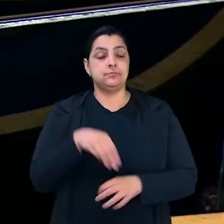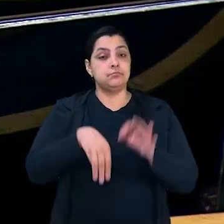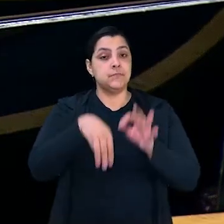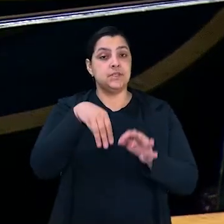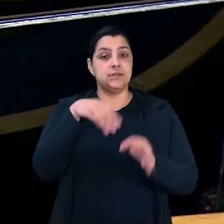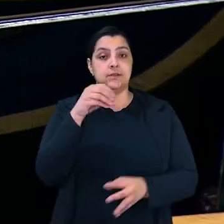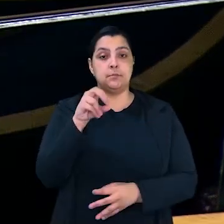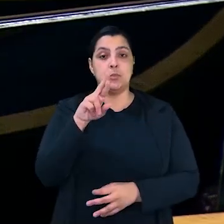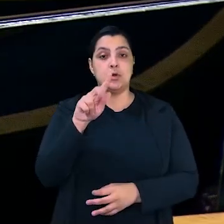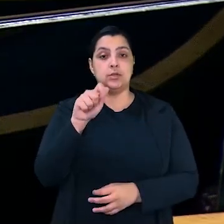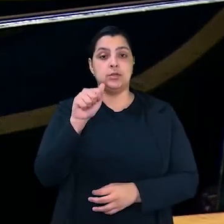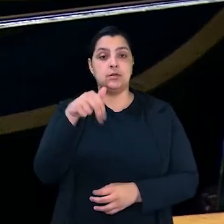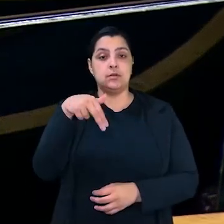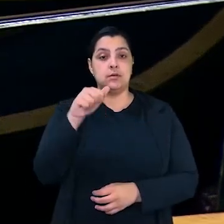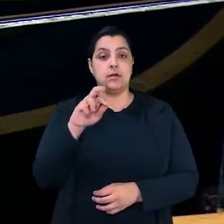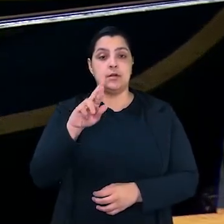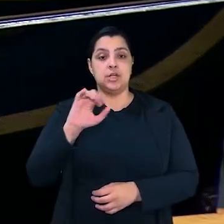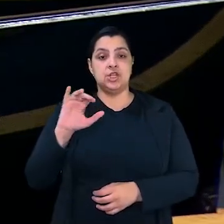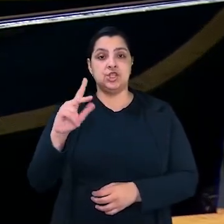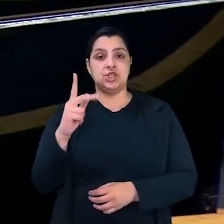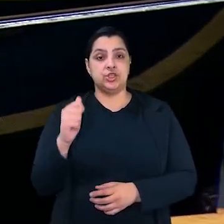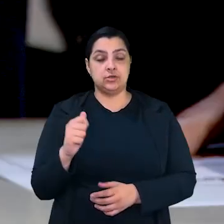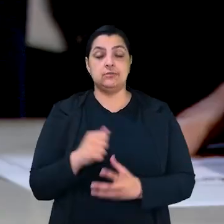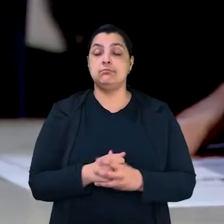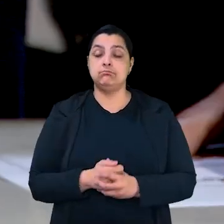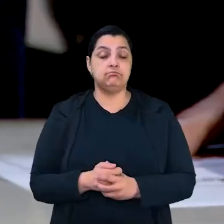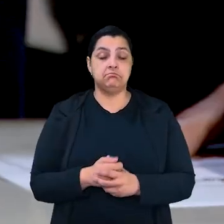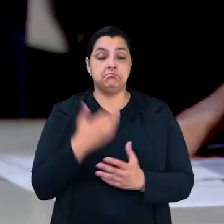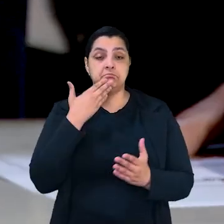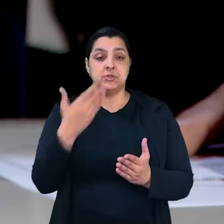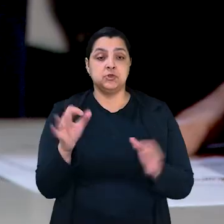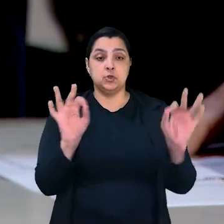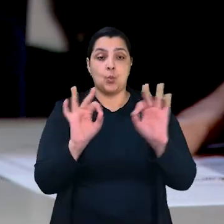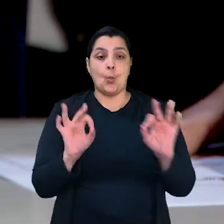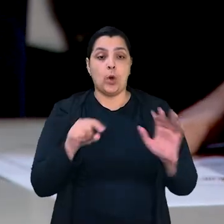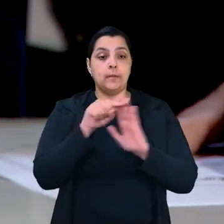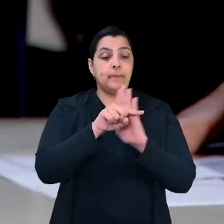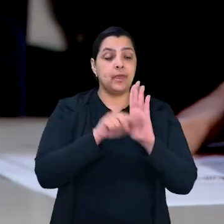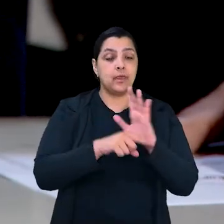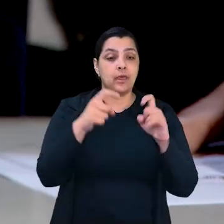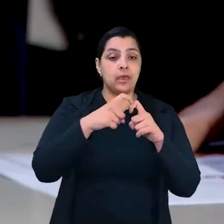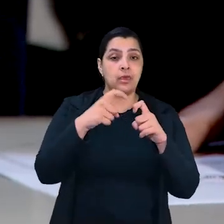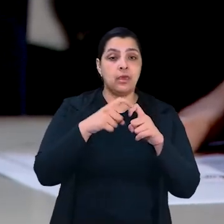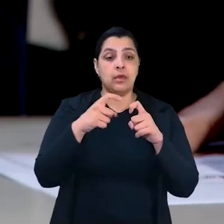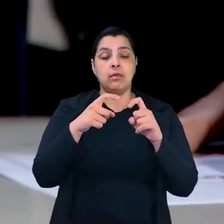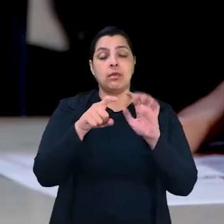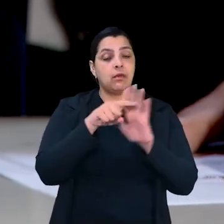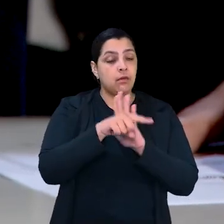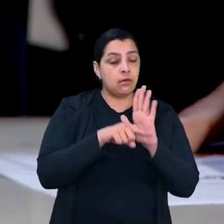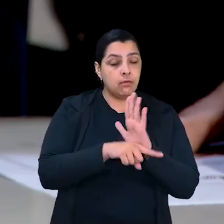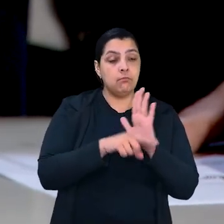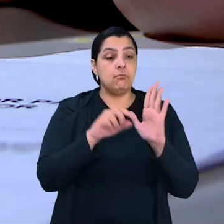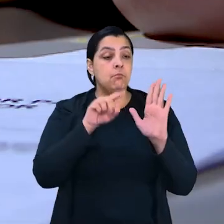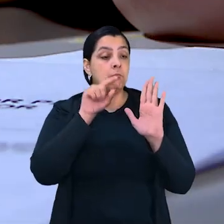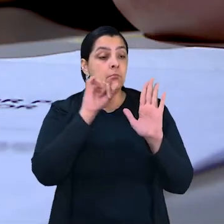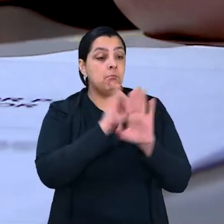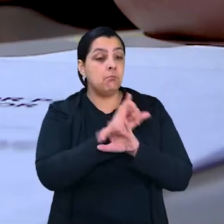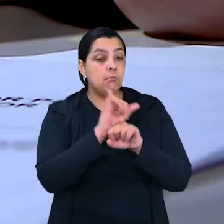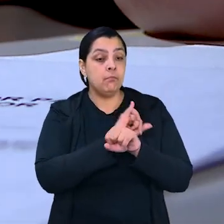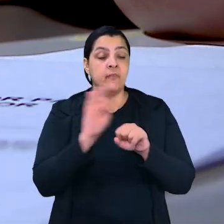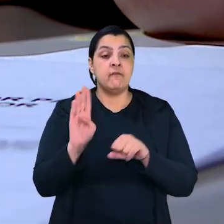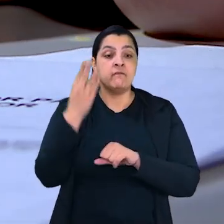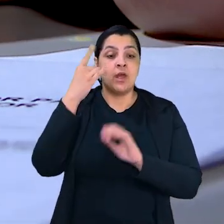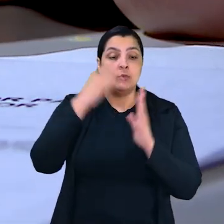do TST, ministra Morgana Richa, observou que não houve pedido de perícia ou incidente de